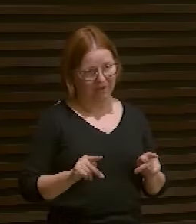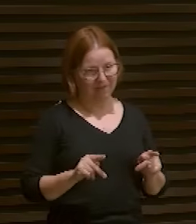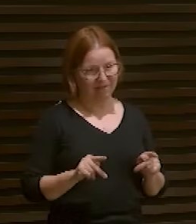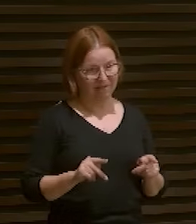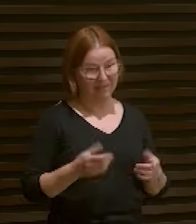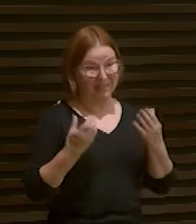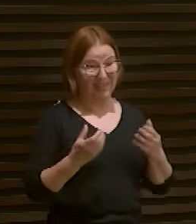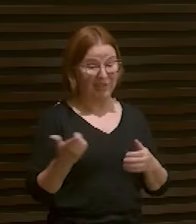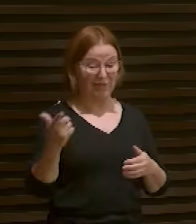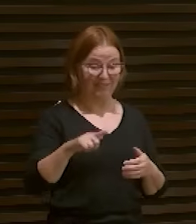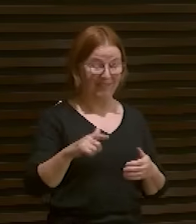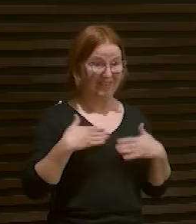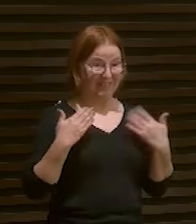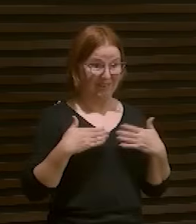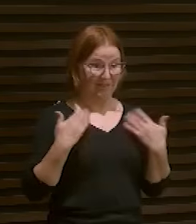ter alegria.